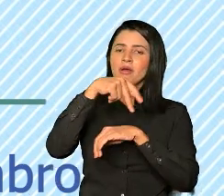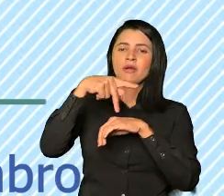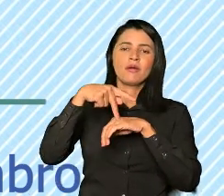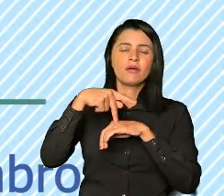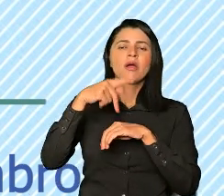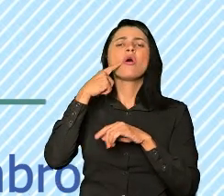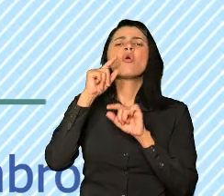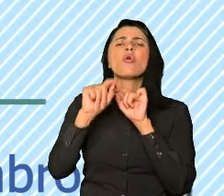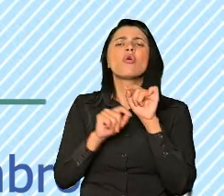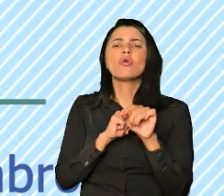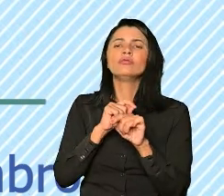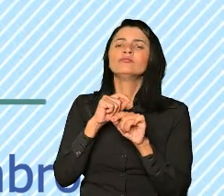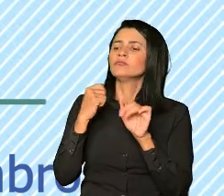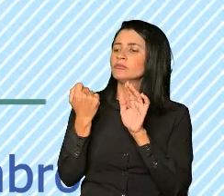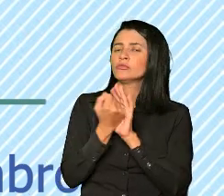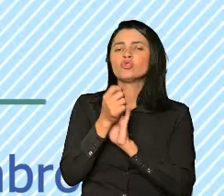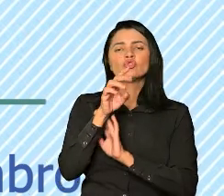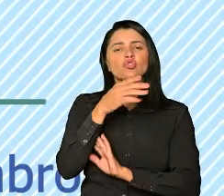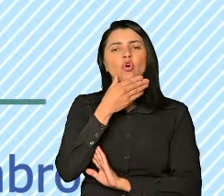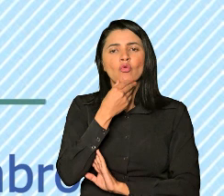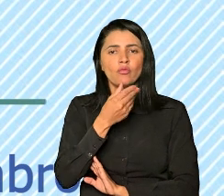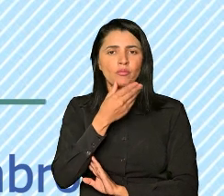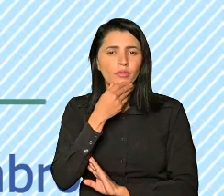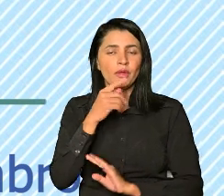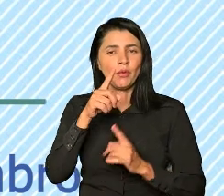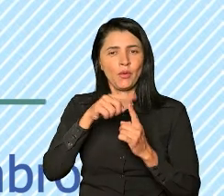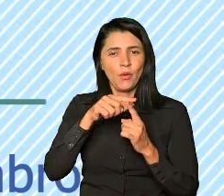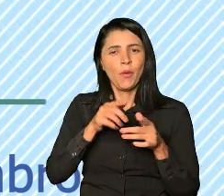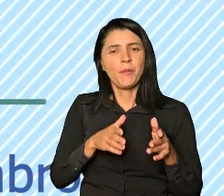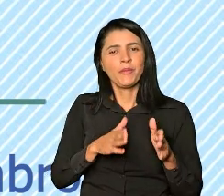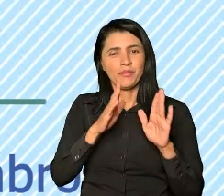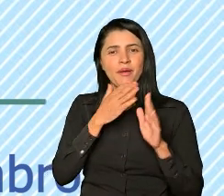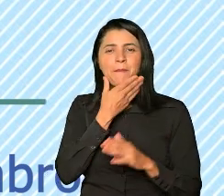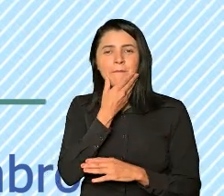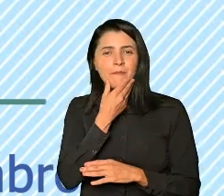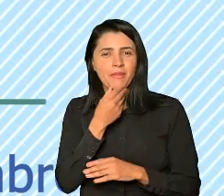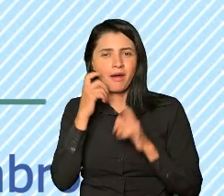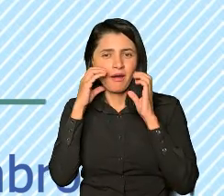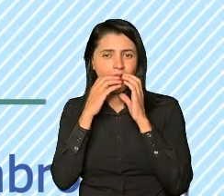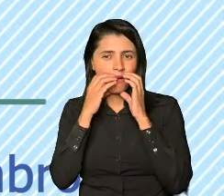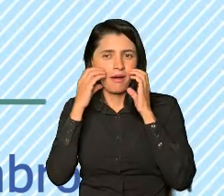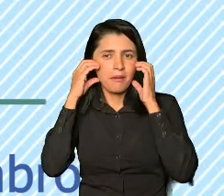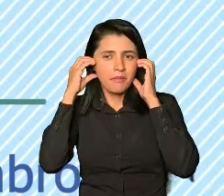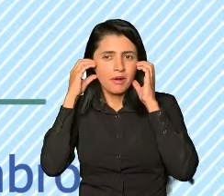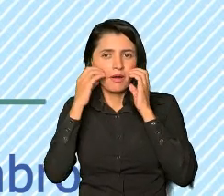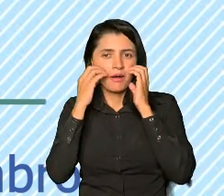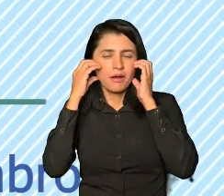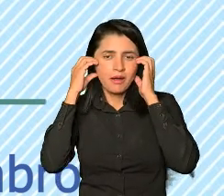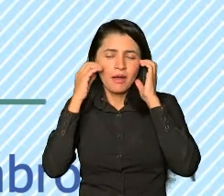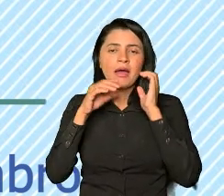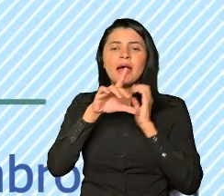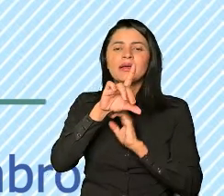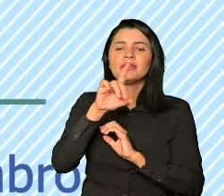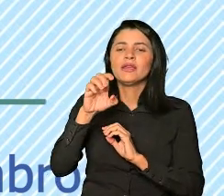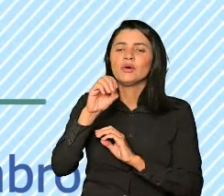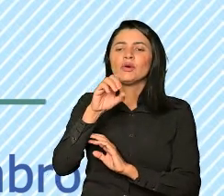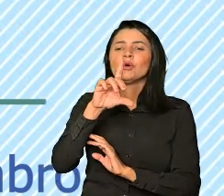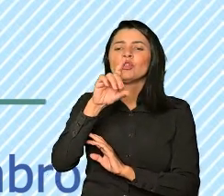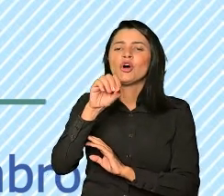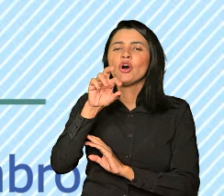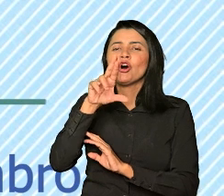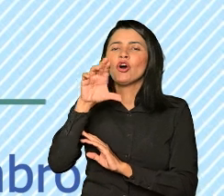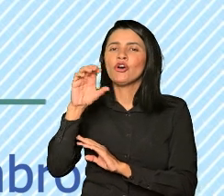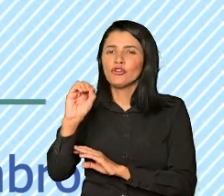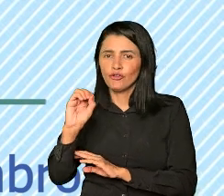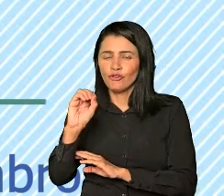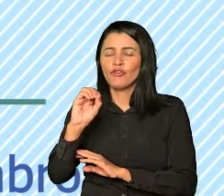está preenchido somente por homens. O primeiro deles, de barba, vocês veem que é Deodoro da Fonseca,